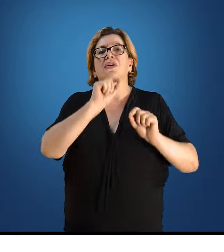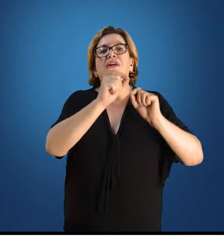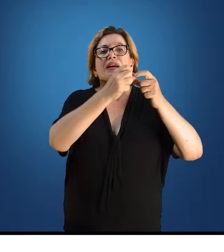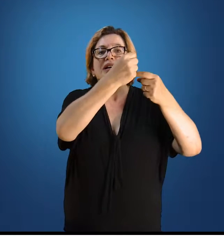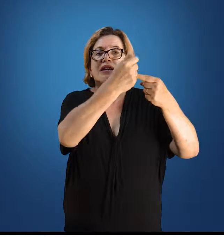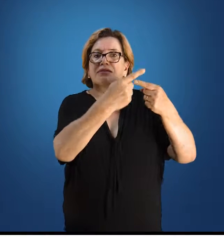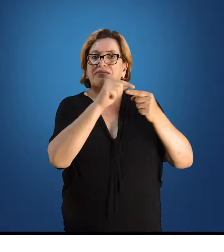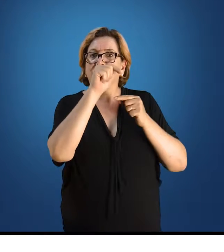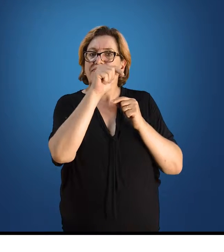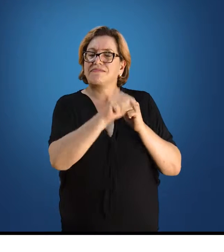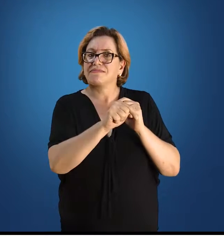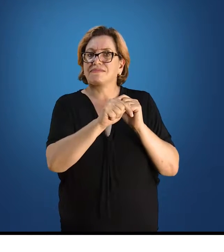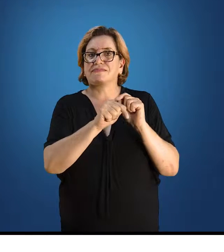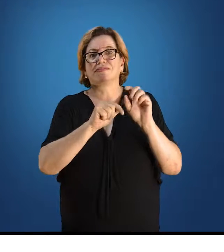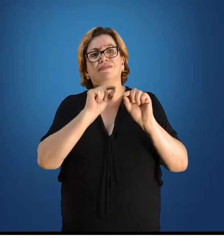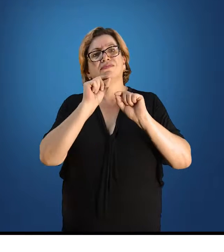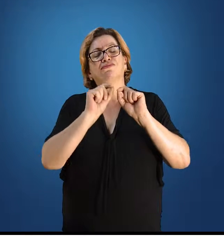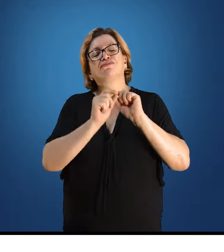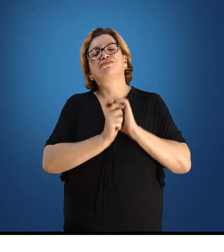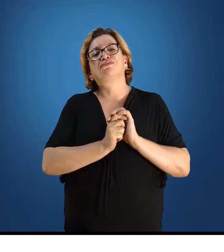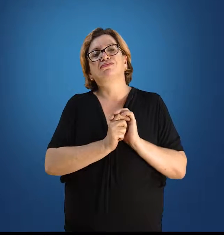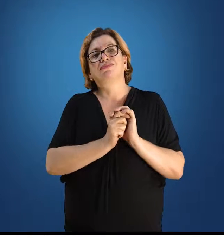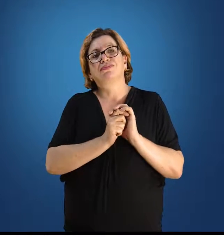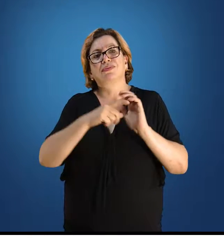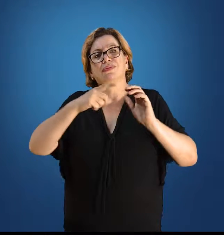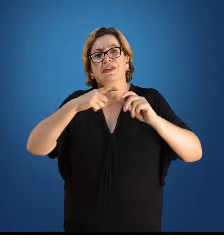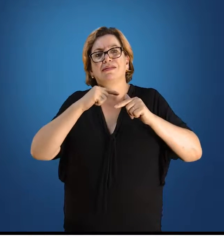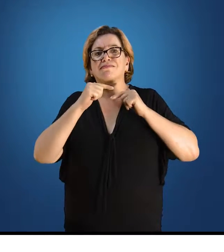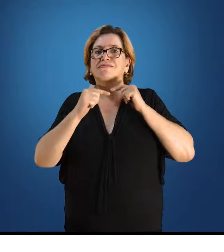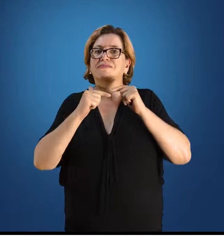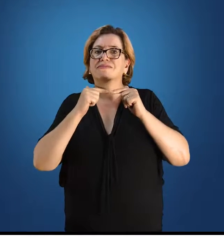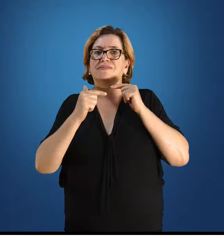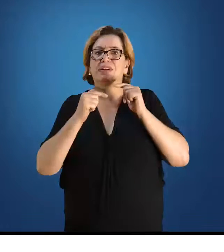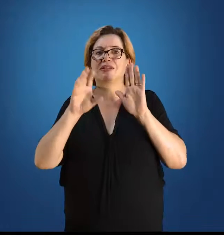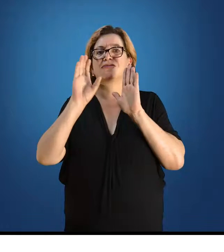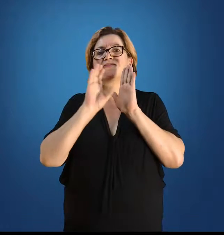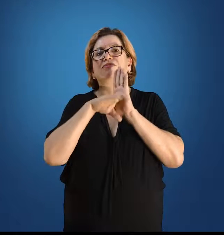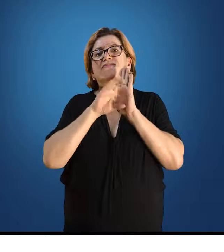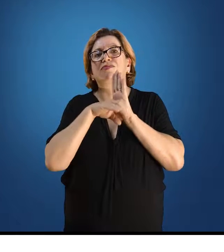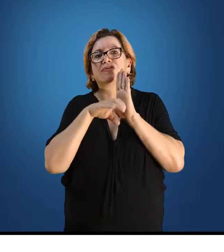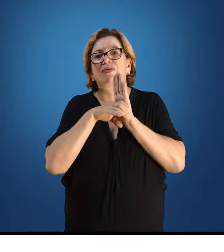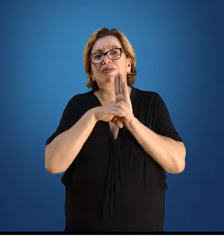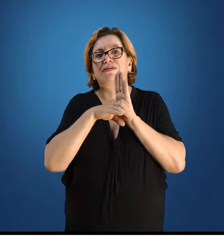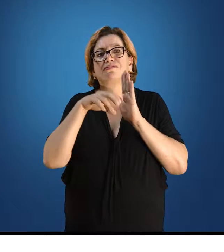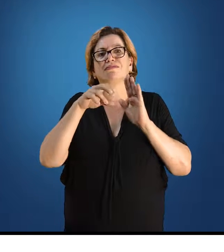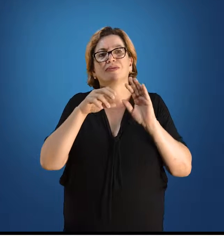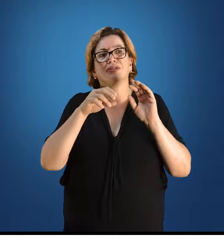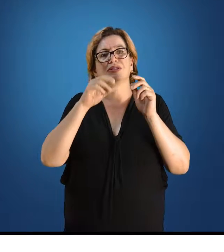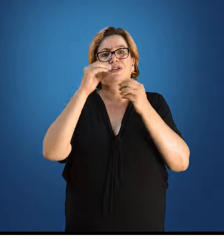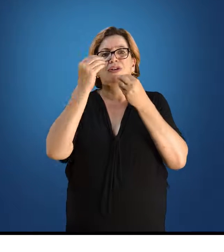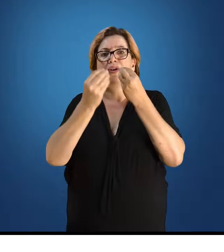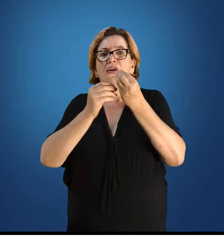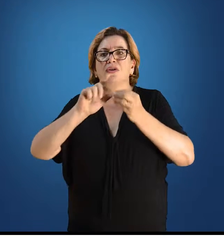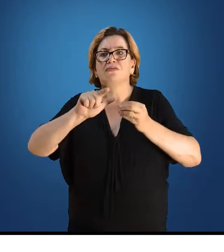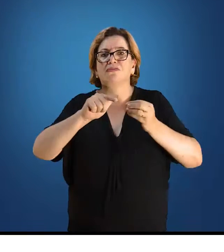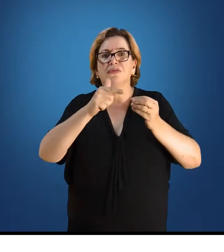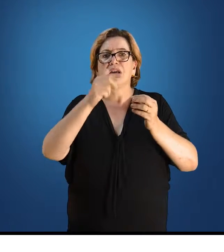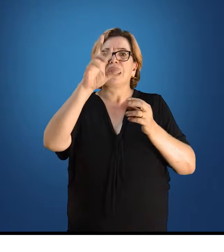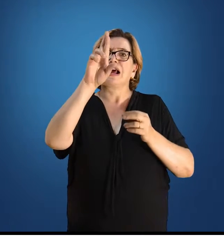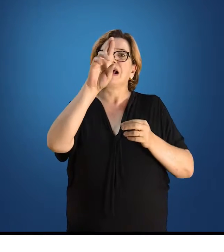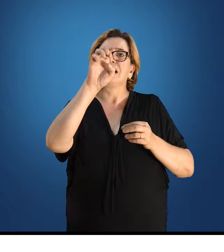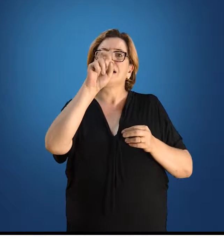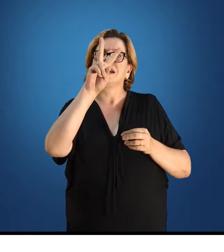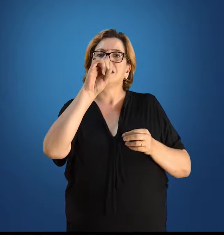característica distintiva de um periódico científico é que ele trabalha com o conceito de revisão por pares. Um conceito fundamental